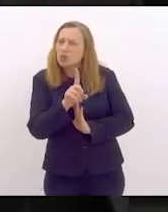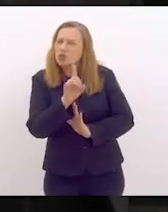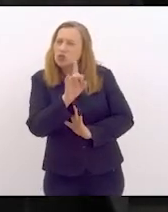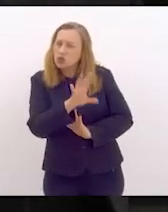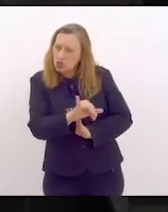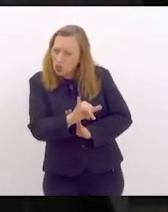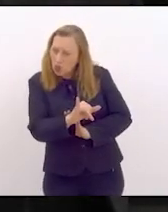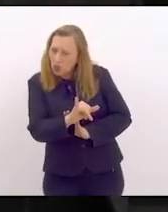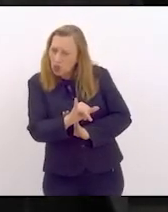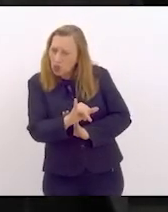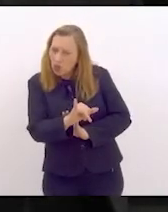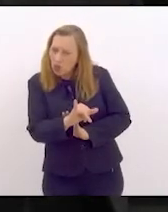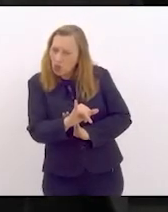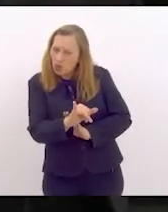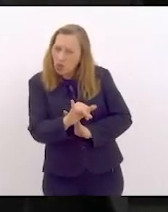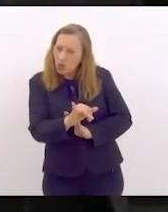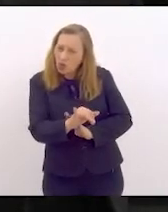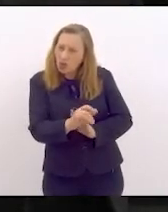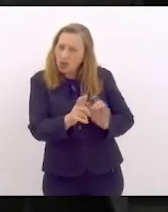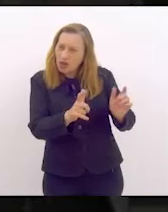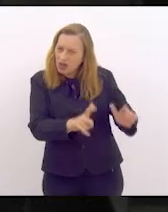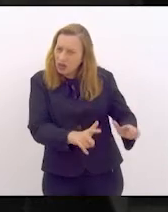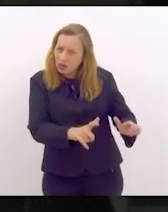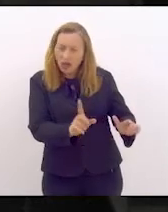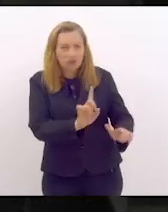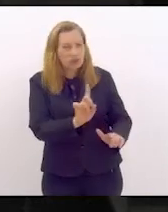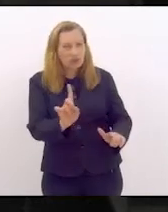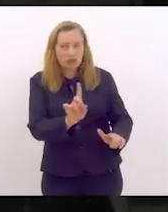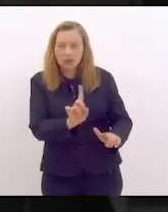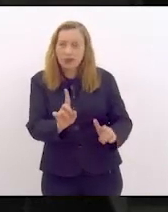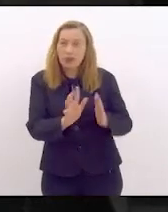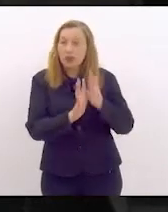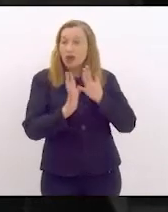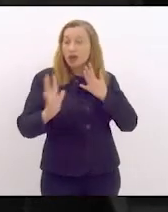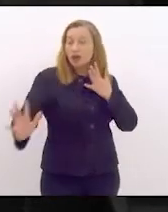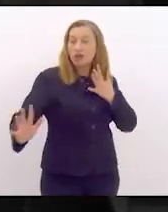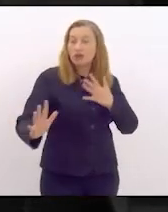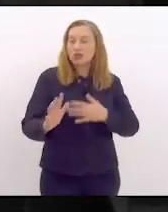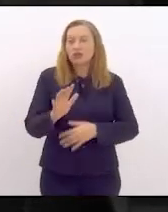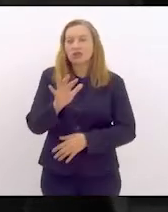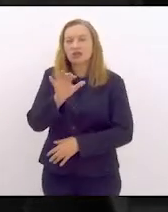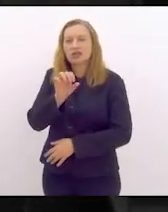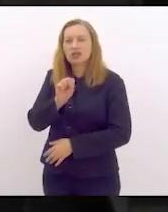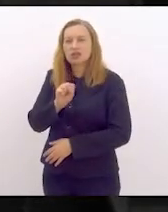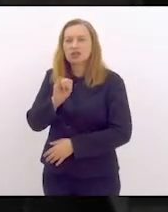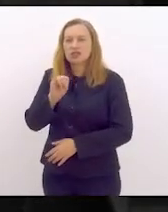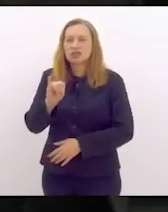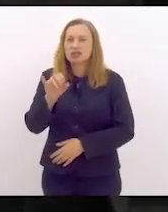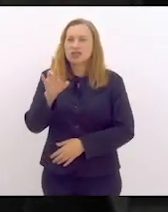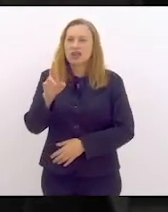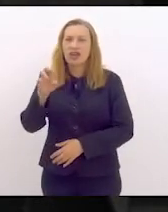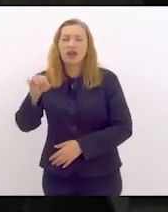INTO? Não. Também tem a fila do CISREG. E